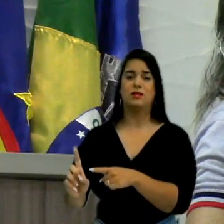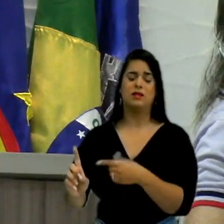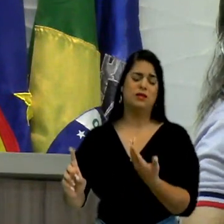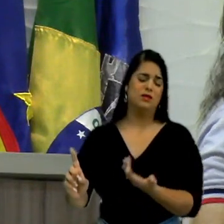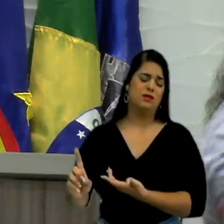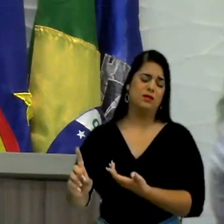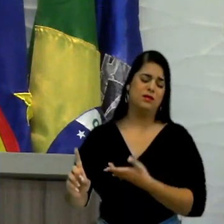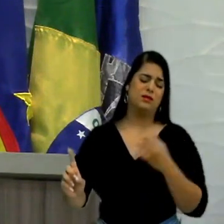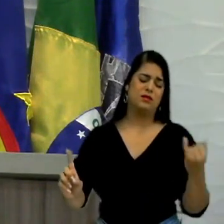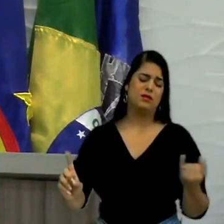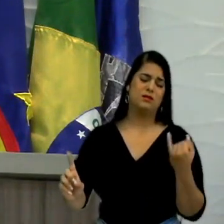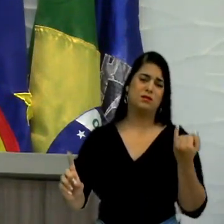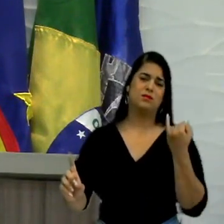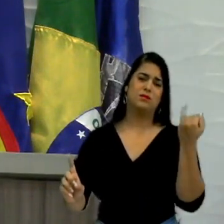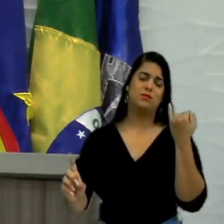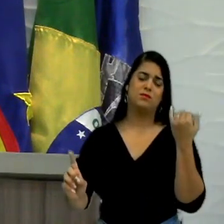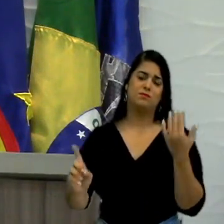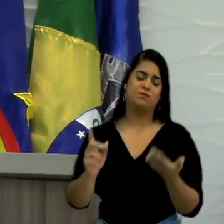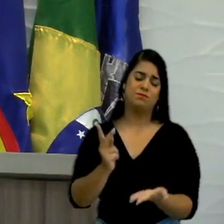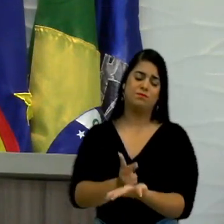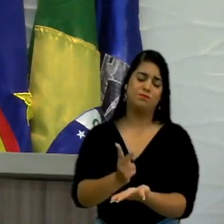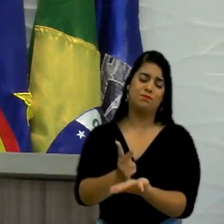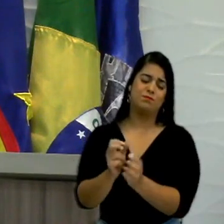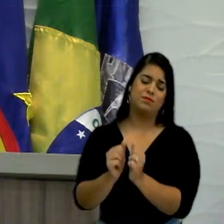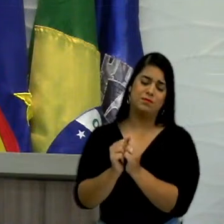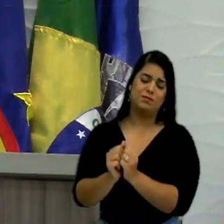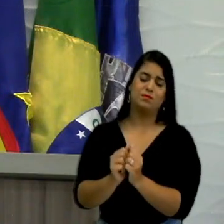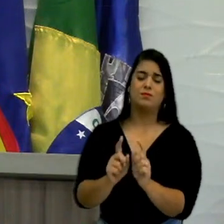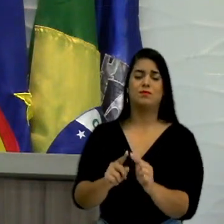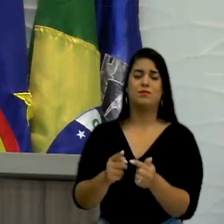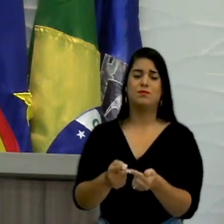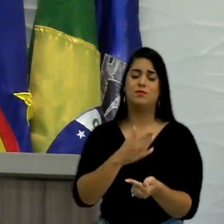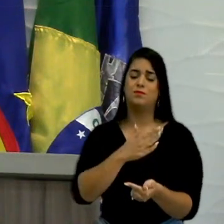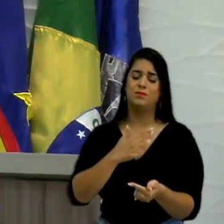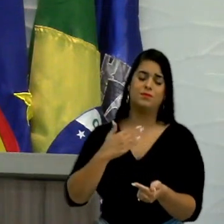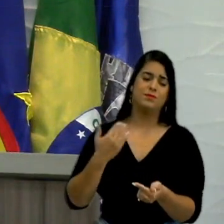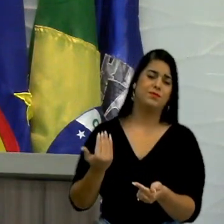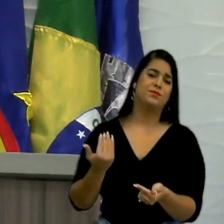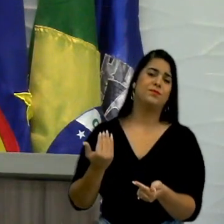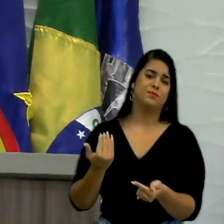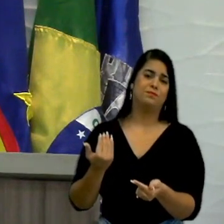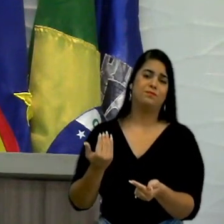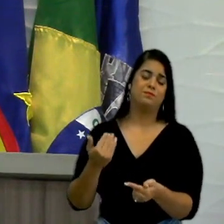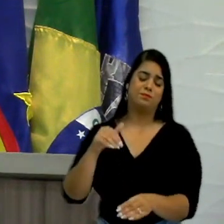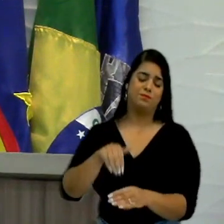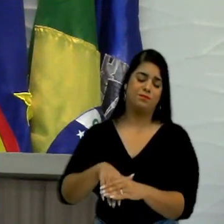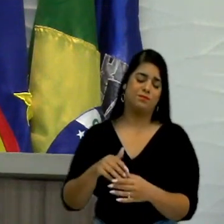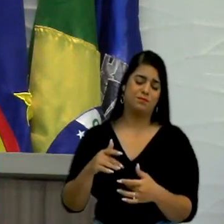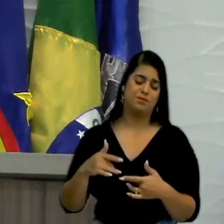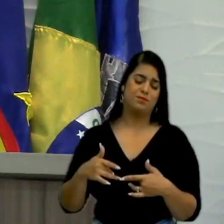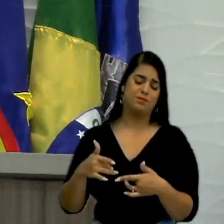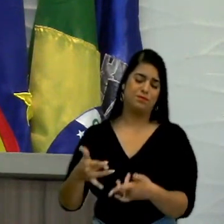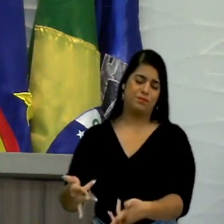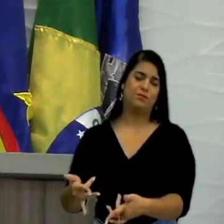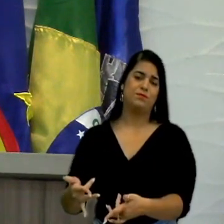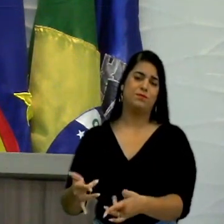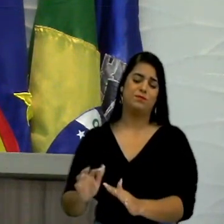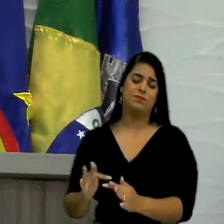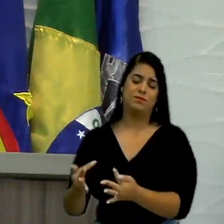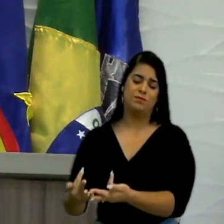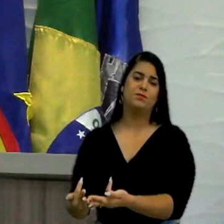sempre presente, né, que infelizmente se foi, mas fica aí nosso voto de pesar à família